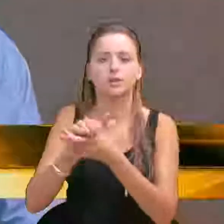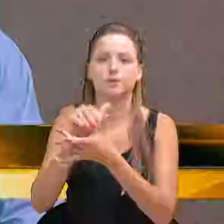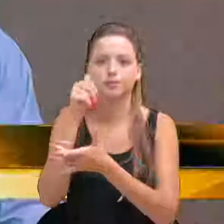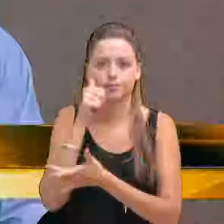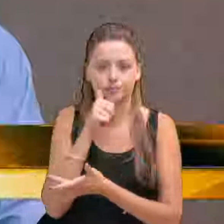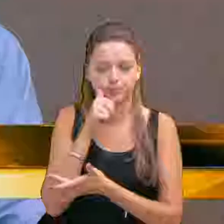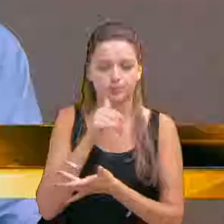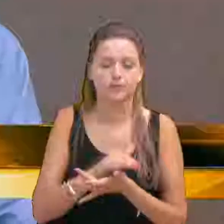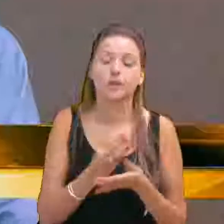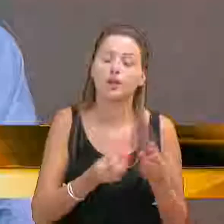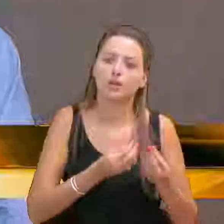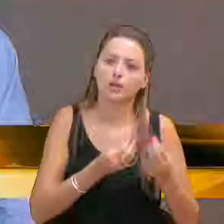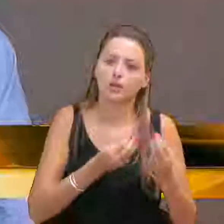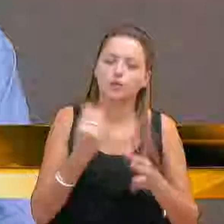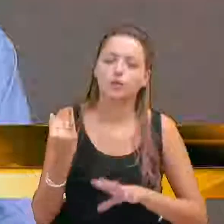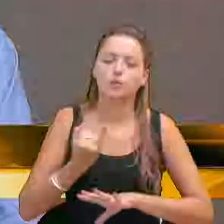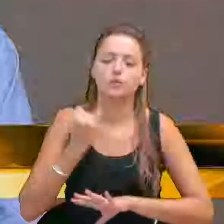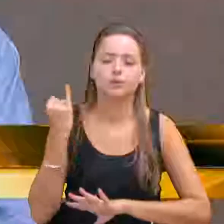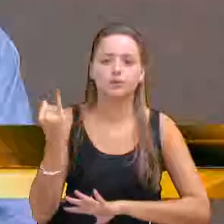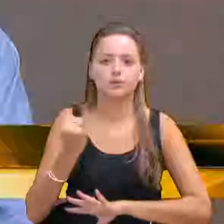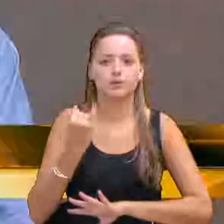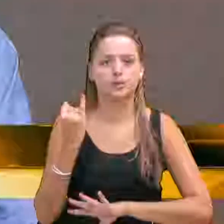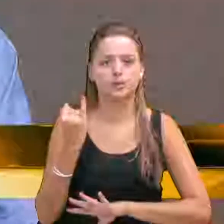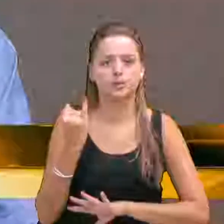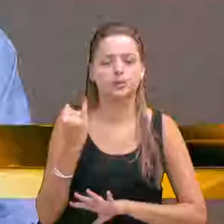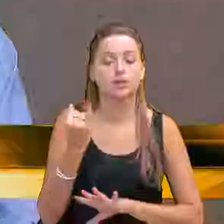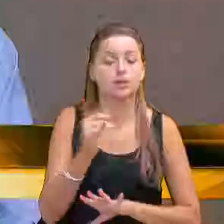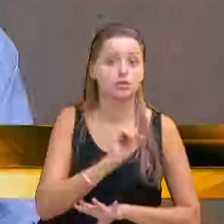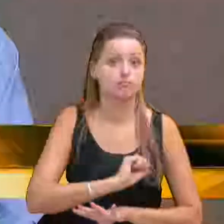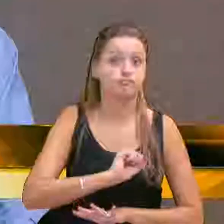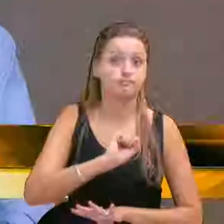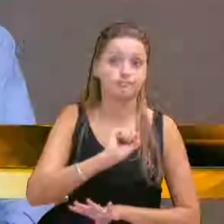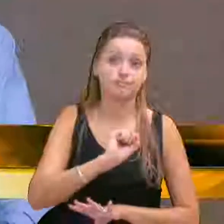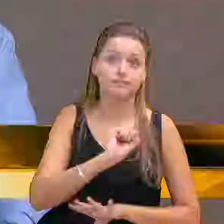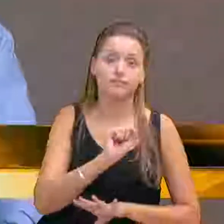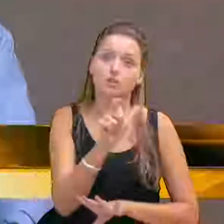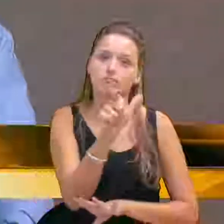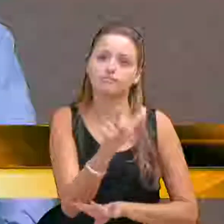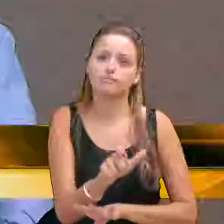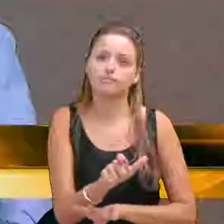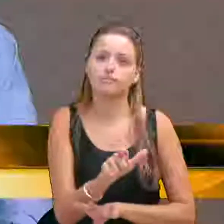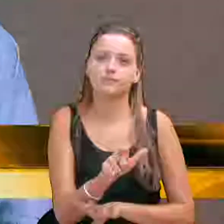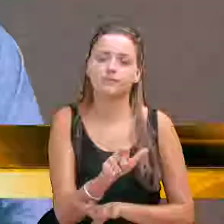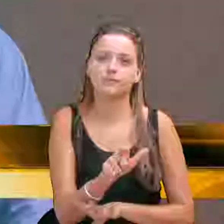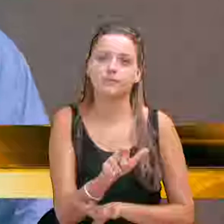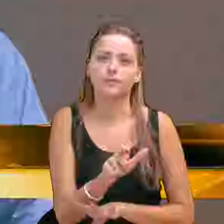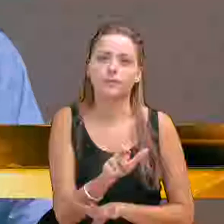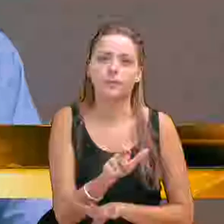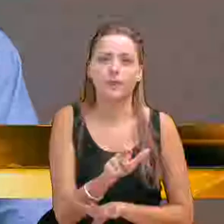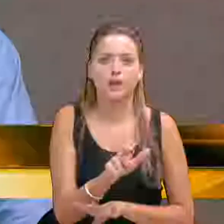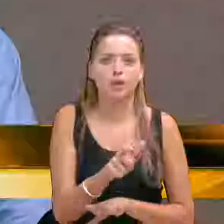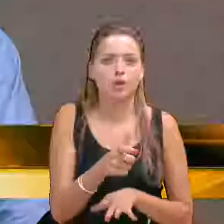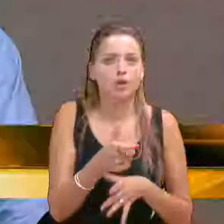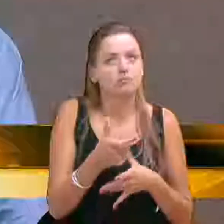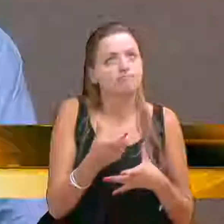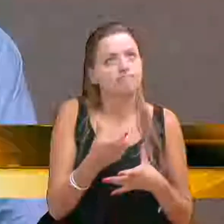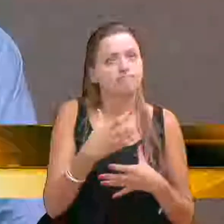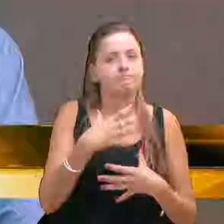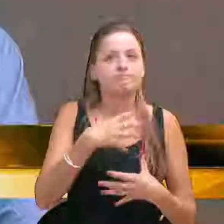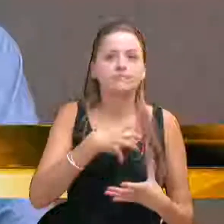a importância que foi esse senhor, né, com uma postura